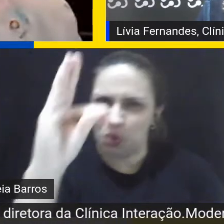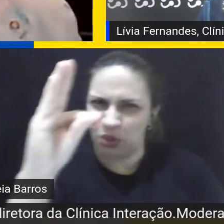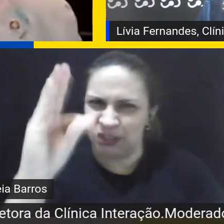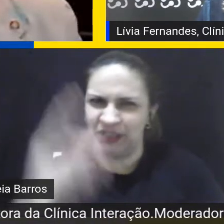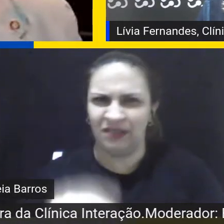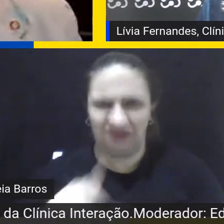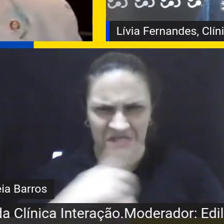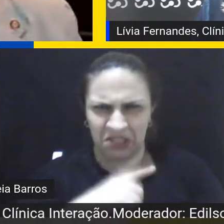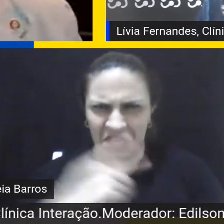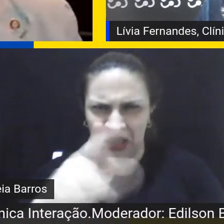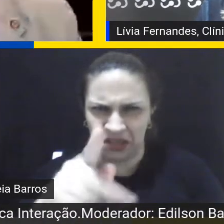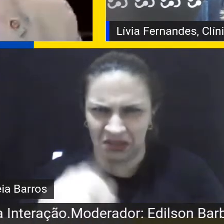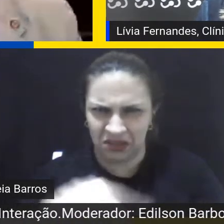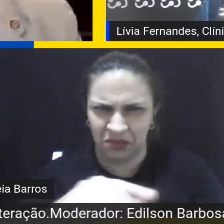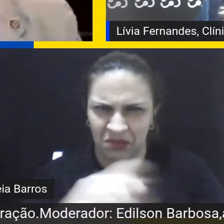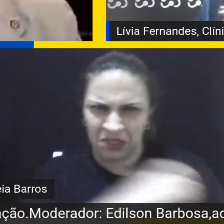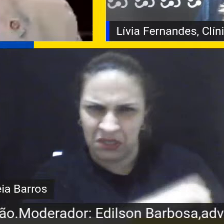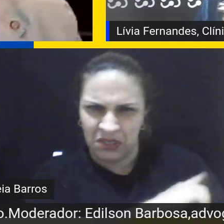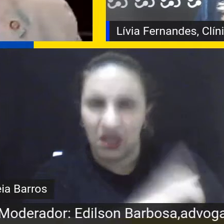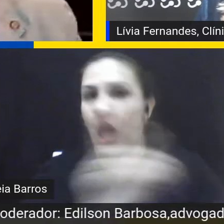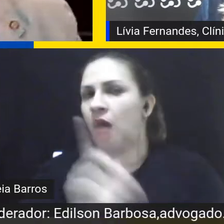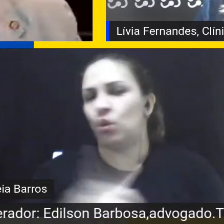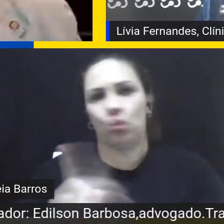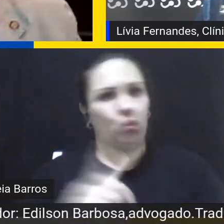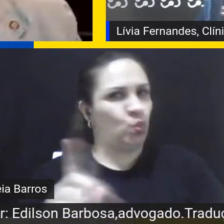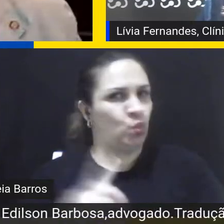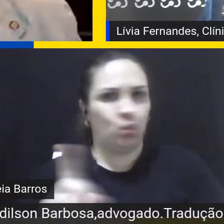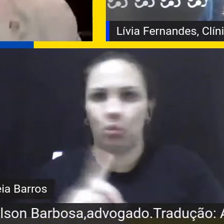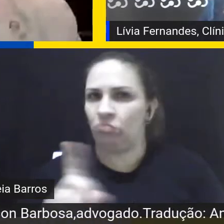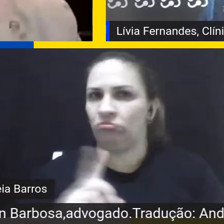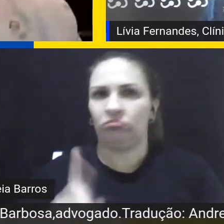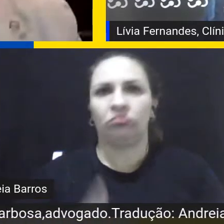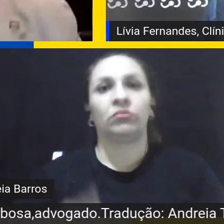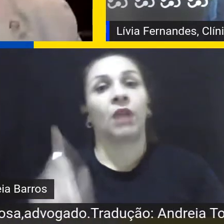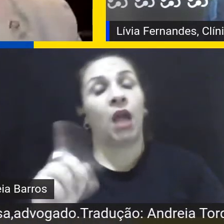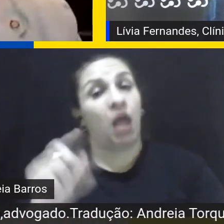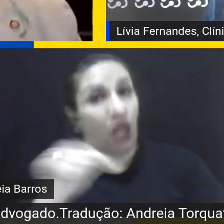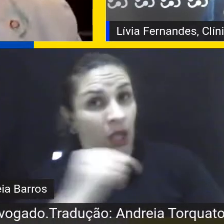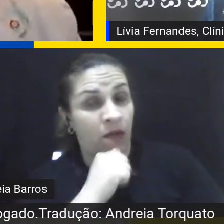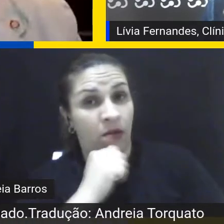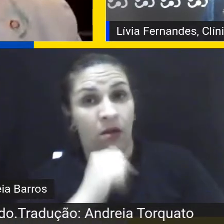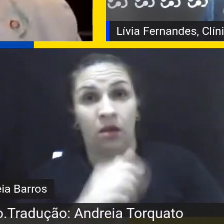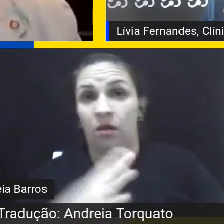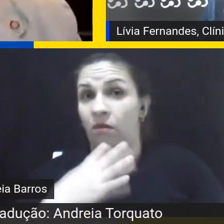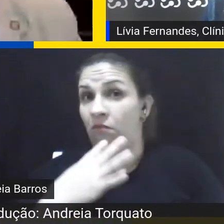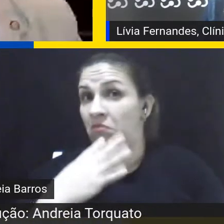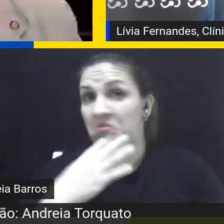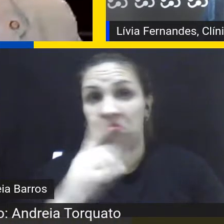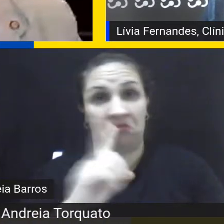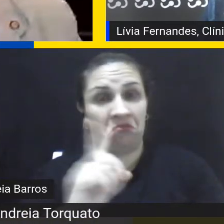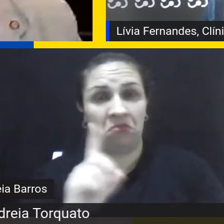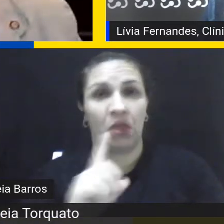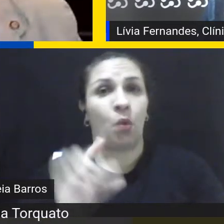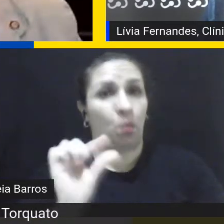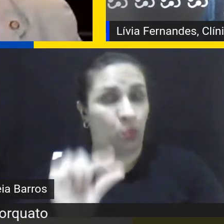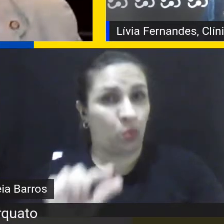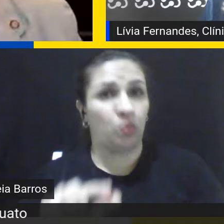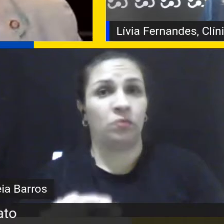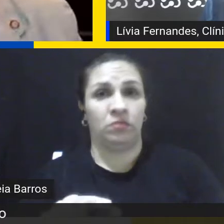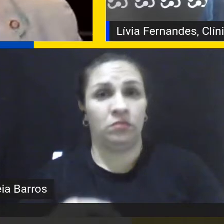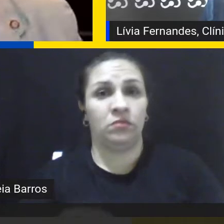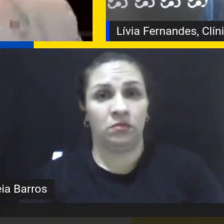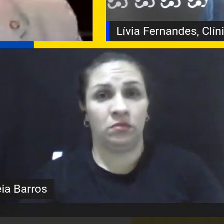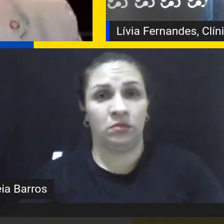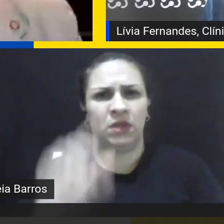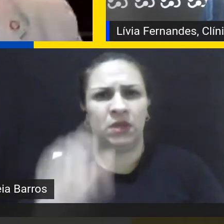aí? Não, na verdade essa, assim, eu não conheço muito da metodologia, é Dias Pressotti, eu